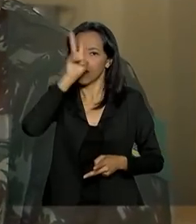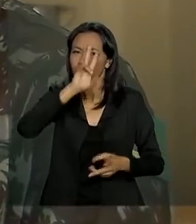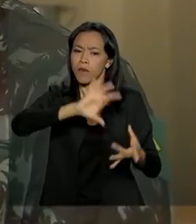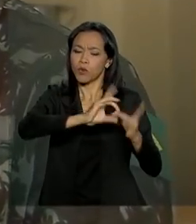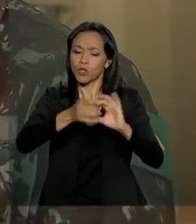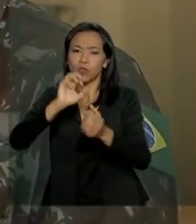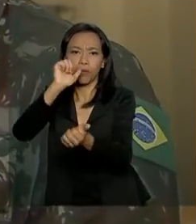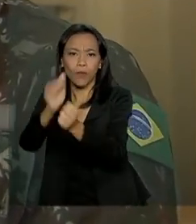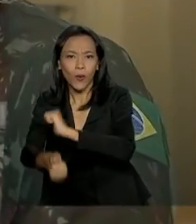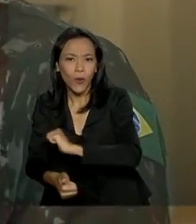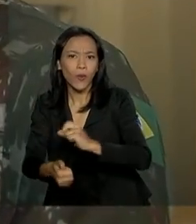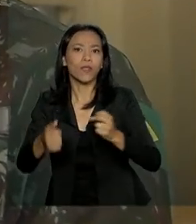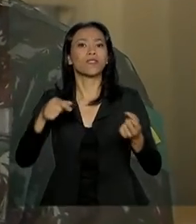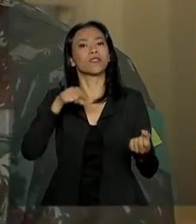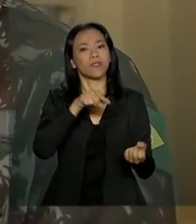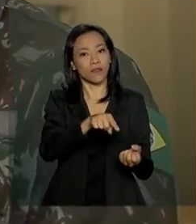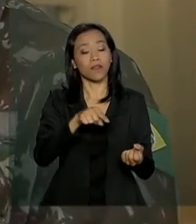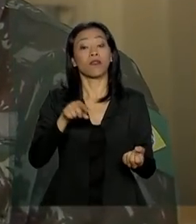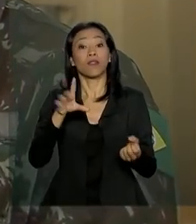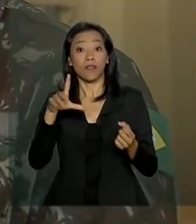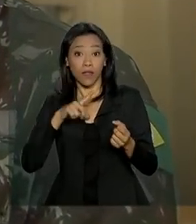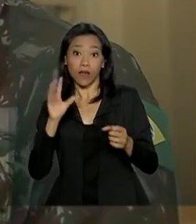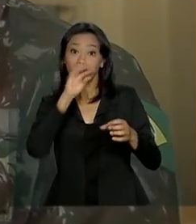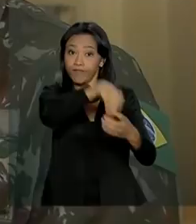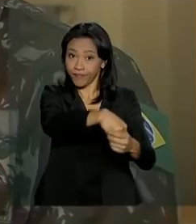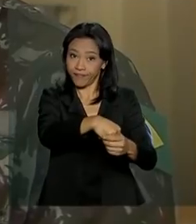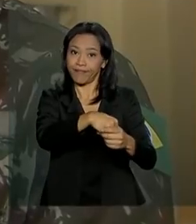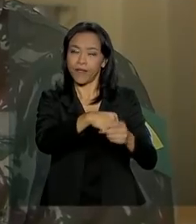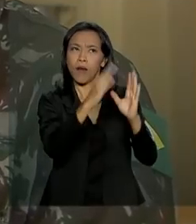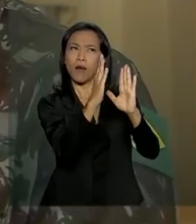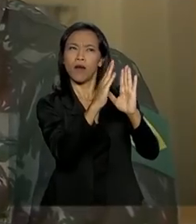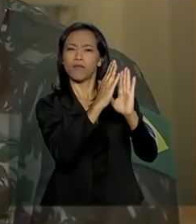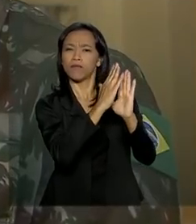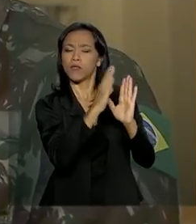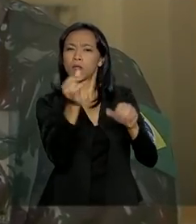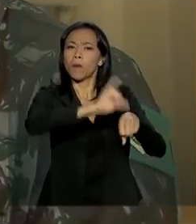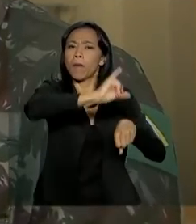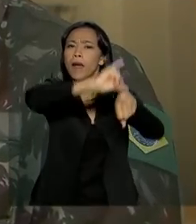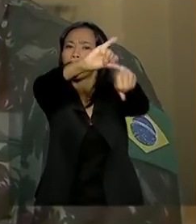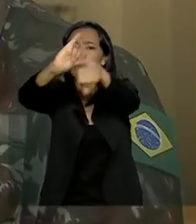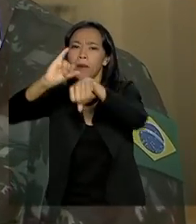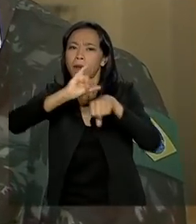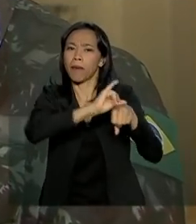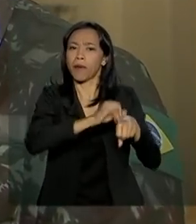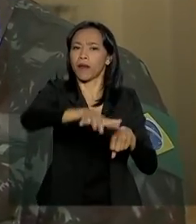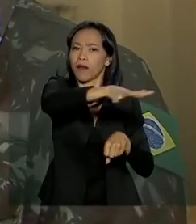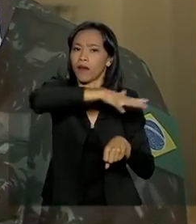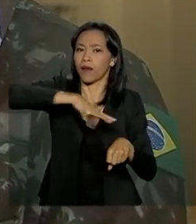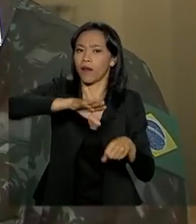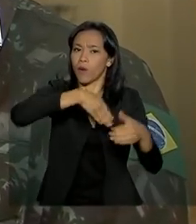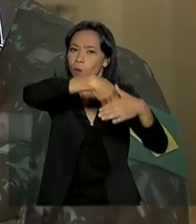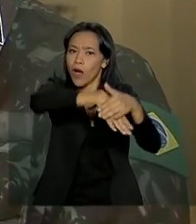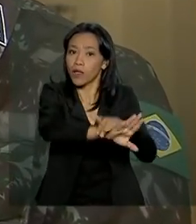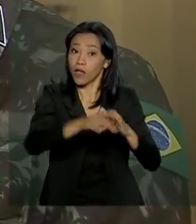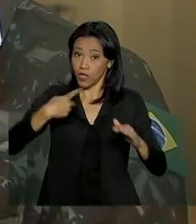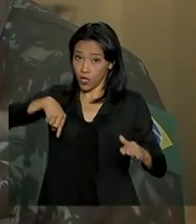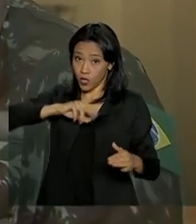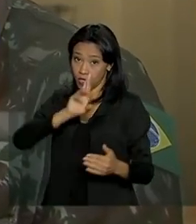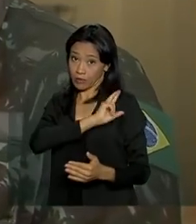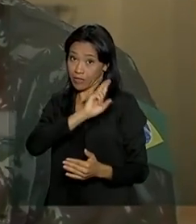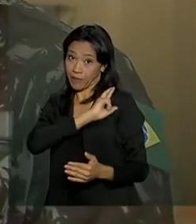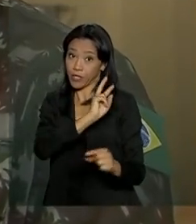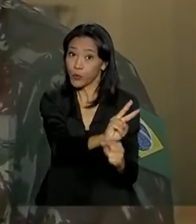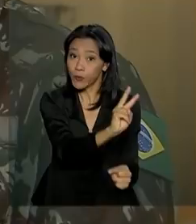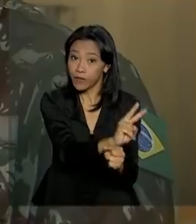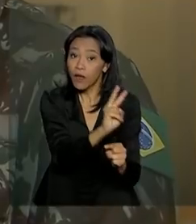Rio 2016, ficou no acervo do regimento. Nós temos a responsabilidade de operar, cuidar desse acervo, além de